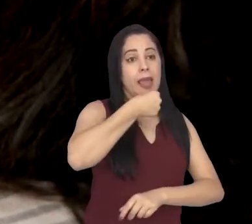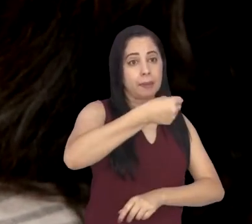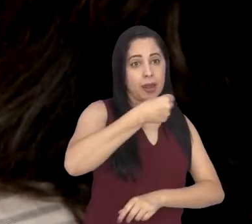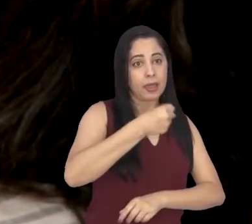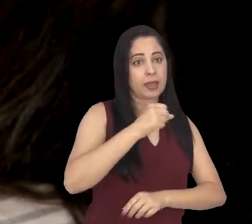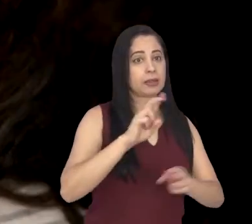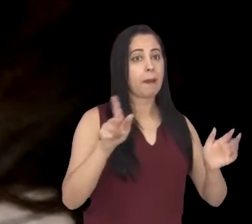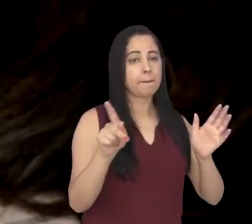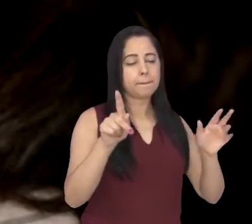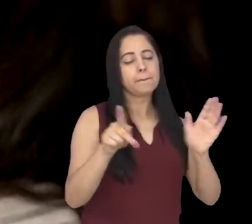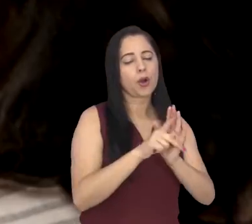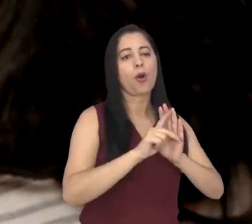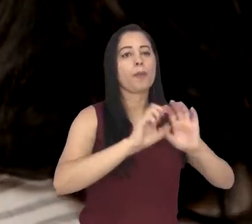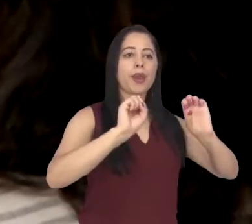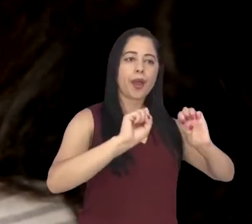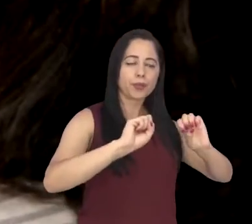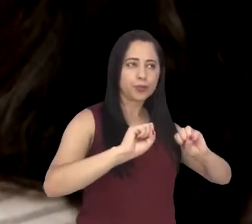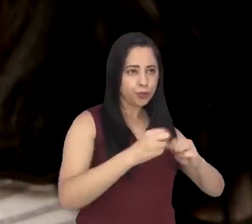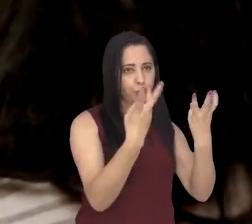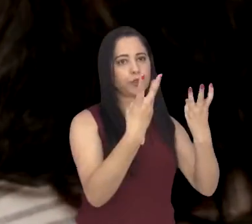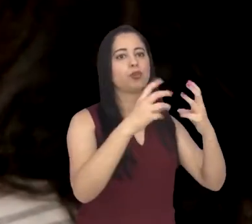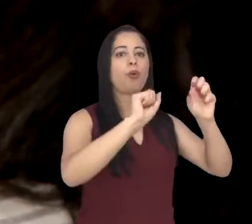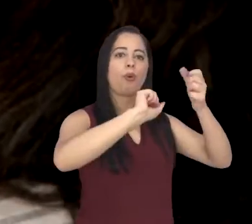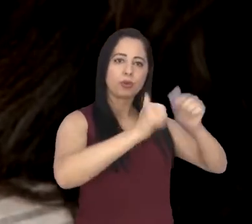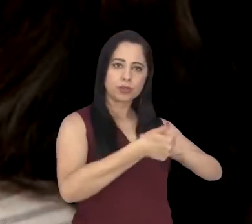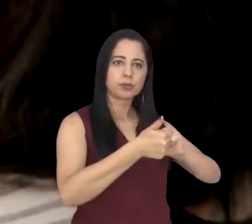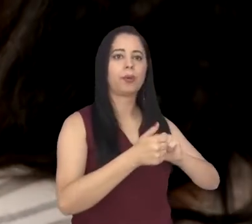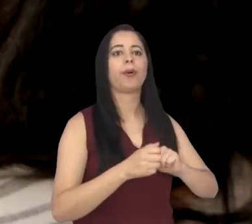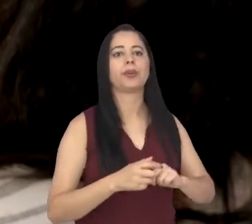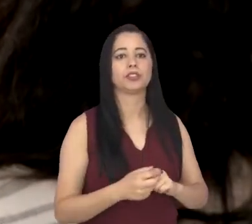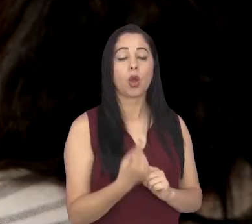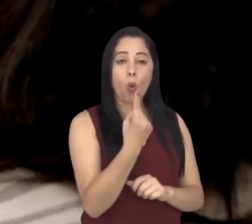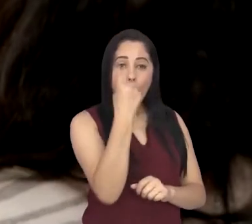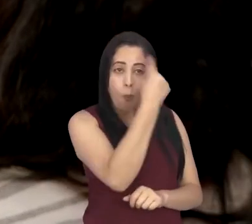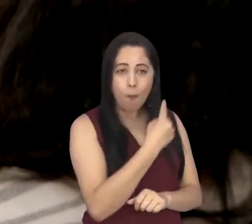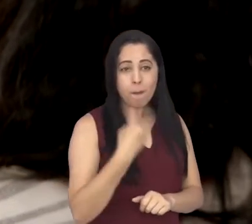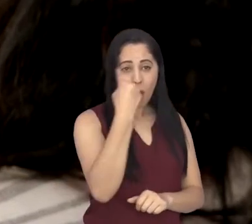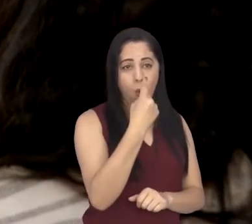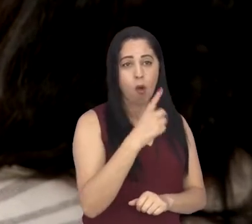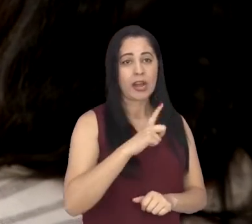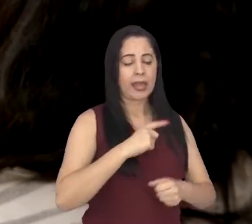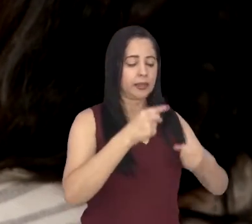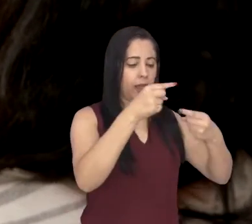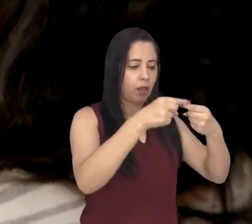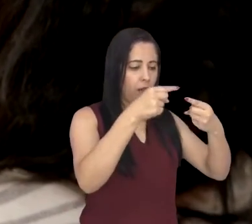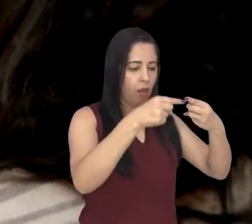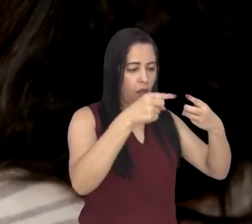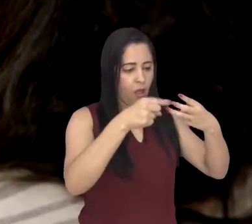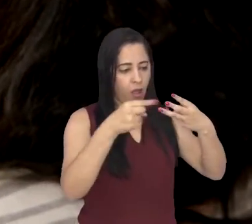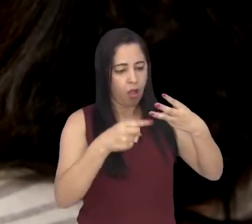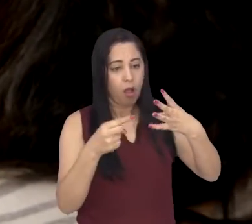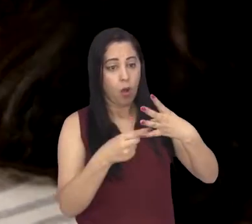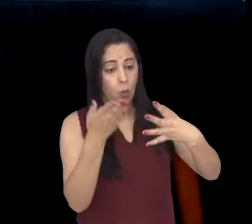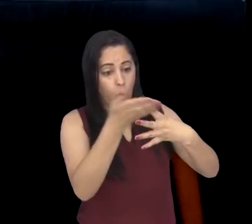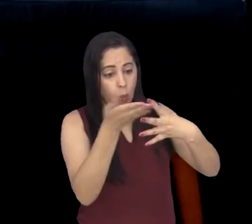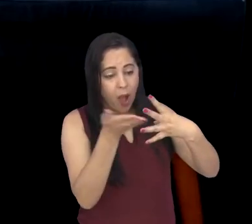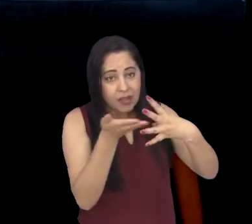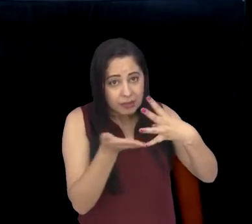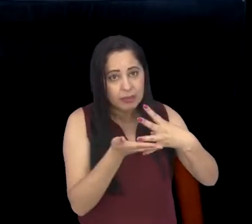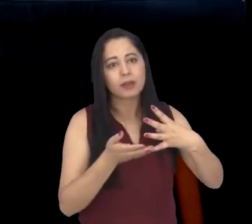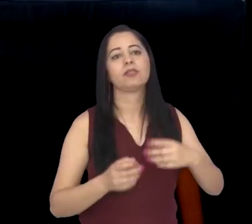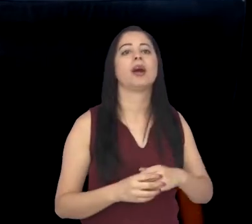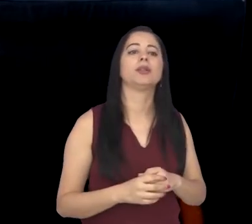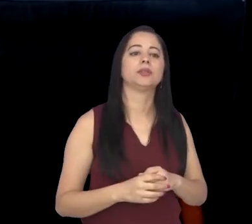Esporte. Era matérias de 1 hora, não era matéria de 15 minutos. 1 hora com 4 blocos. Certo. Né? E eu tinha que passava a